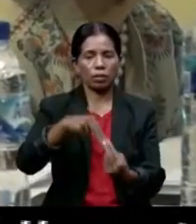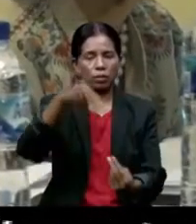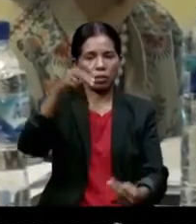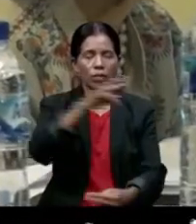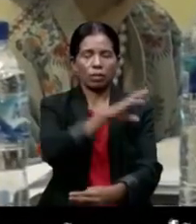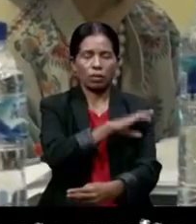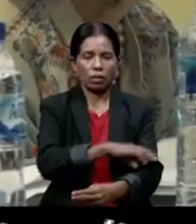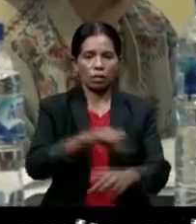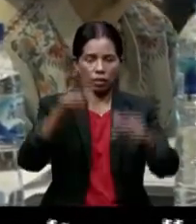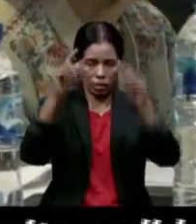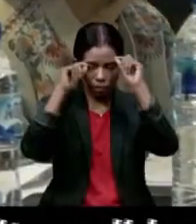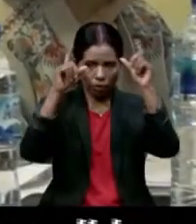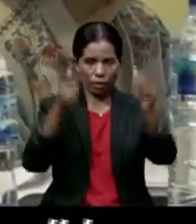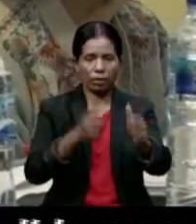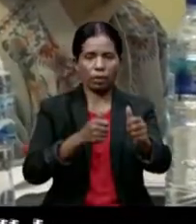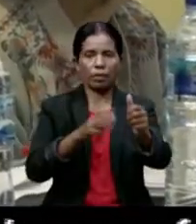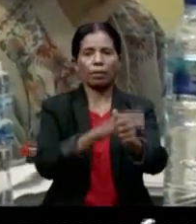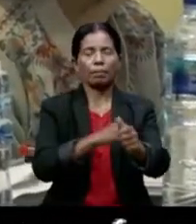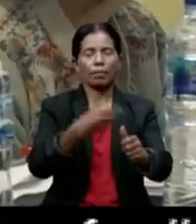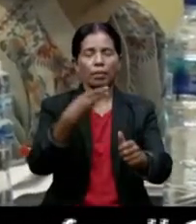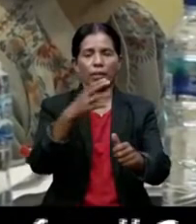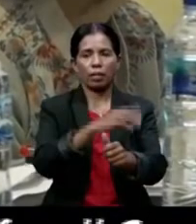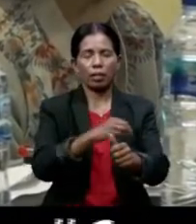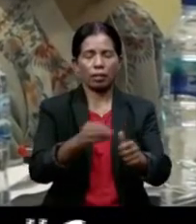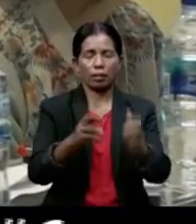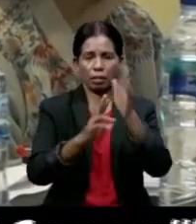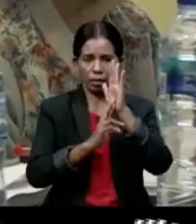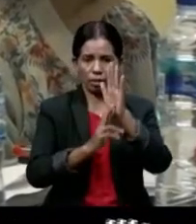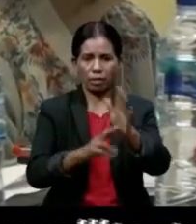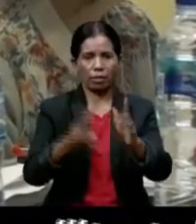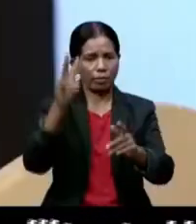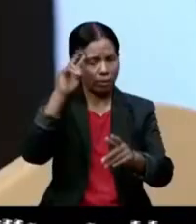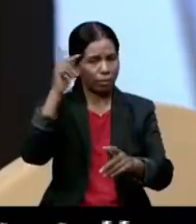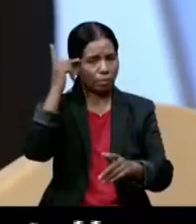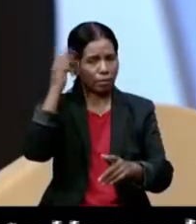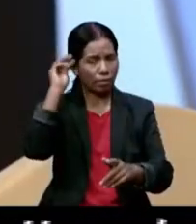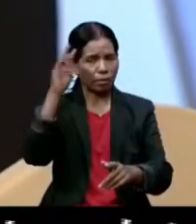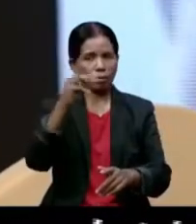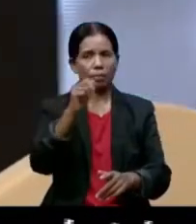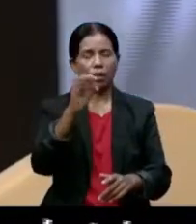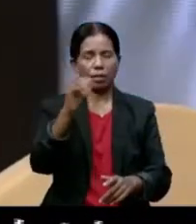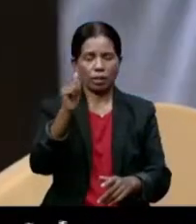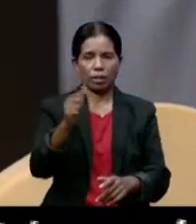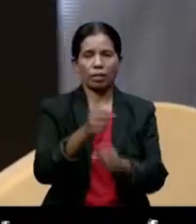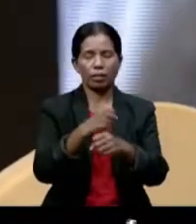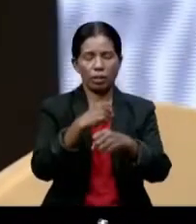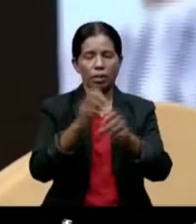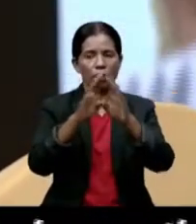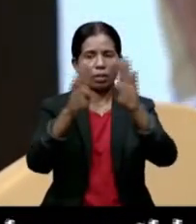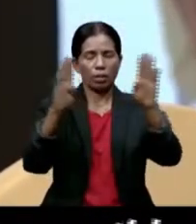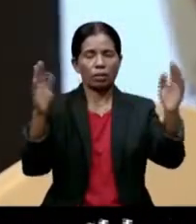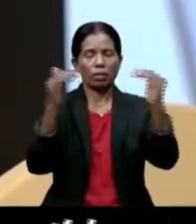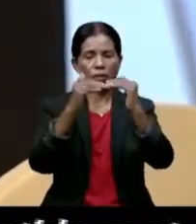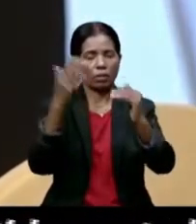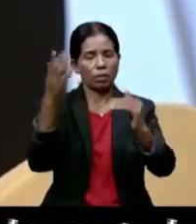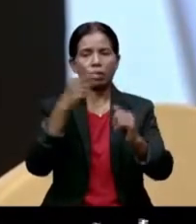Segurança Alimentar e Timor-Leste. Tuir Christopher Harry Sanson, nebe representa vice-primeiro-ministro Mariano Assanami Sabino, onde rala abertura para o orçop